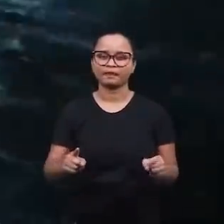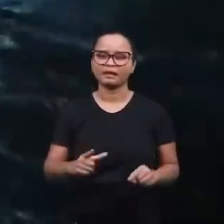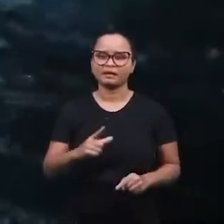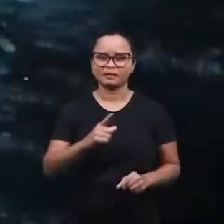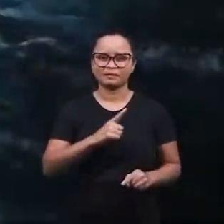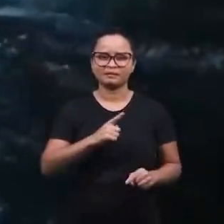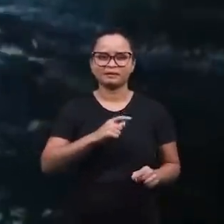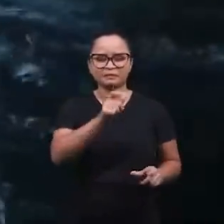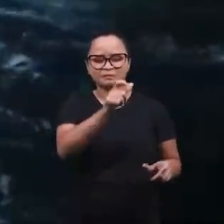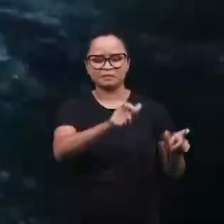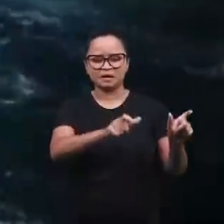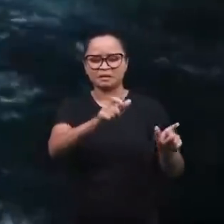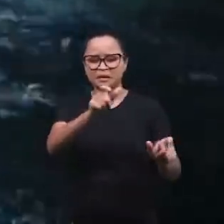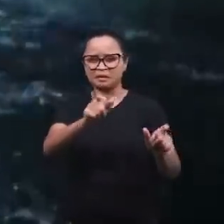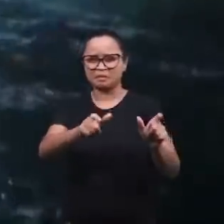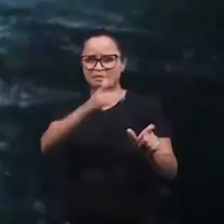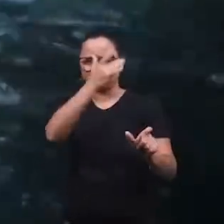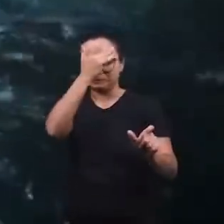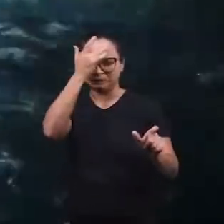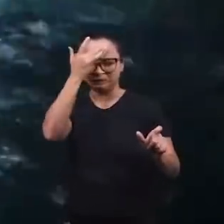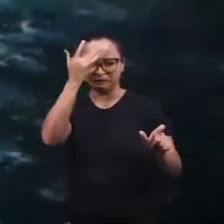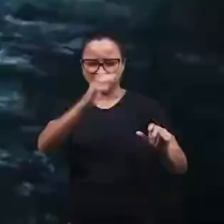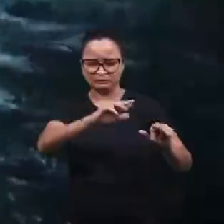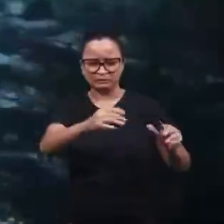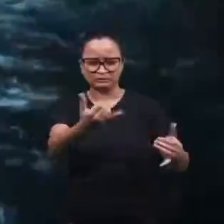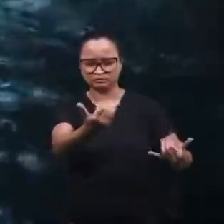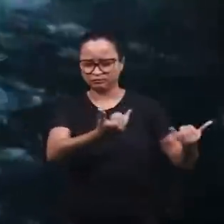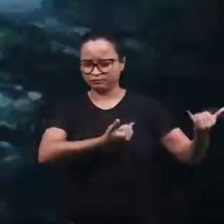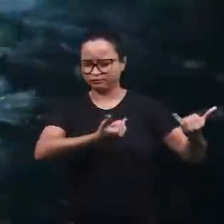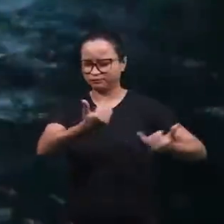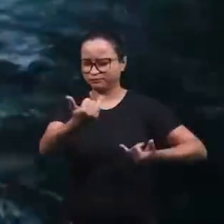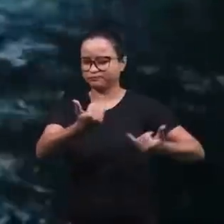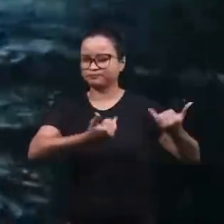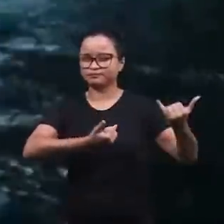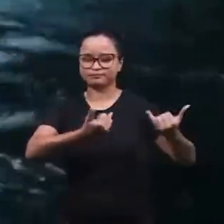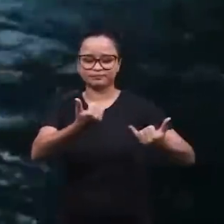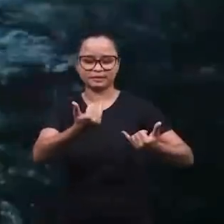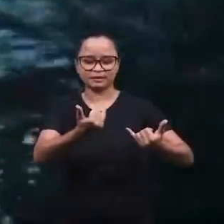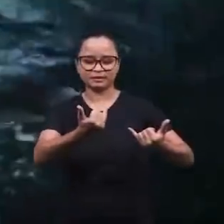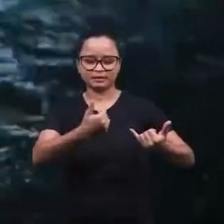Só uma voz me basta